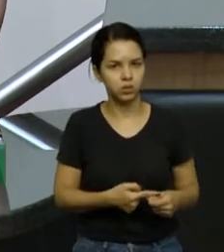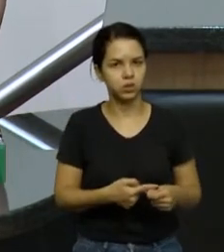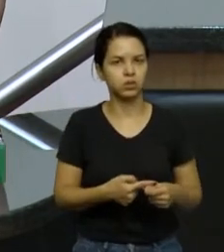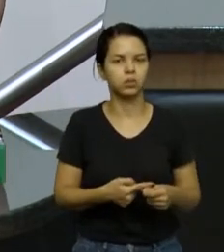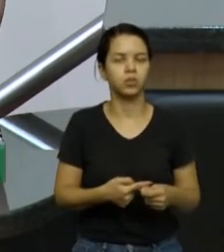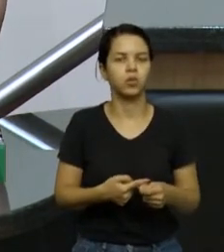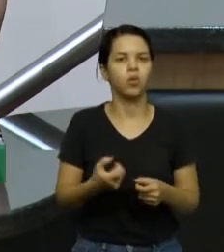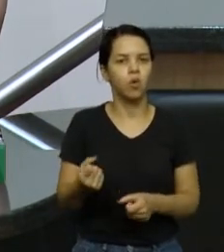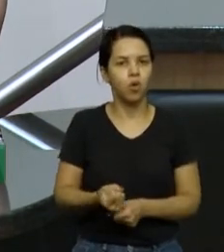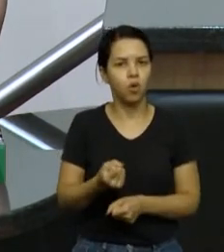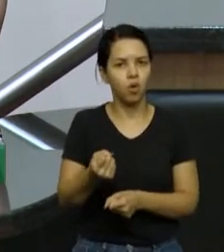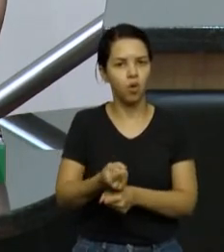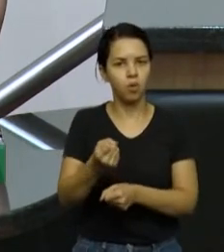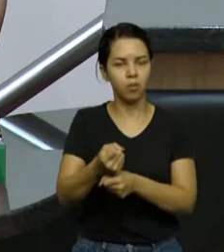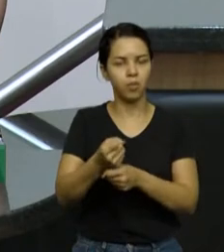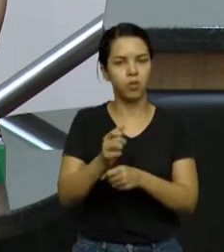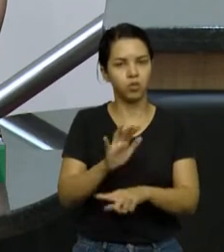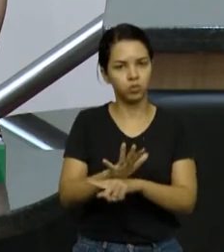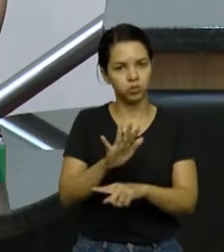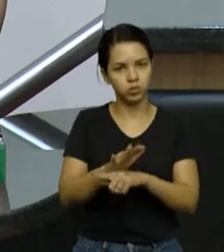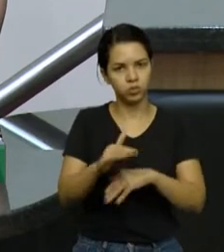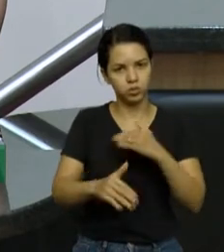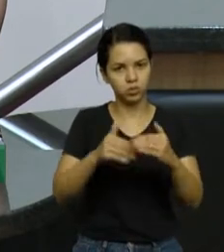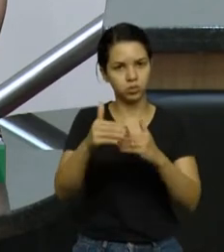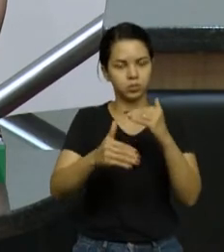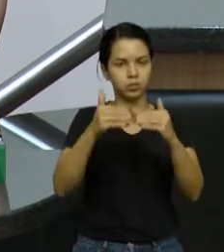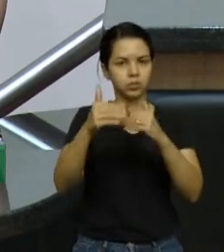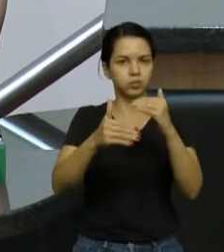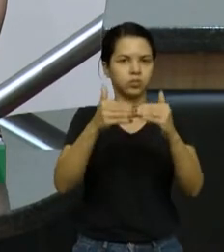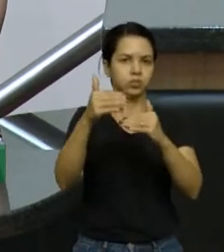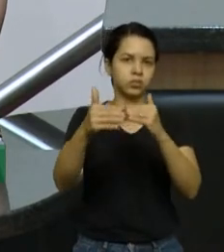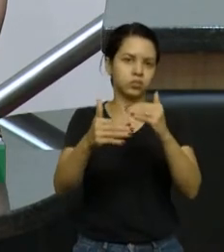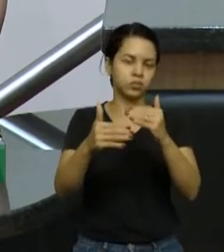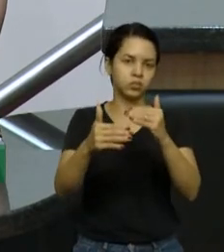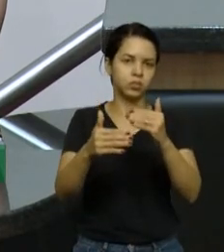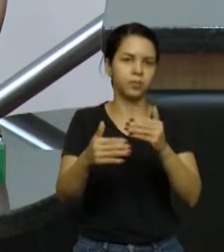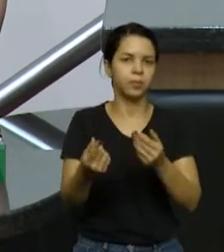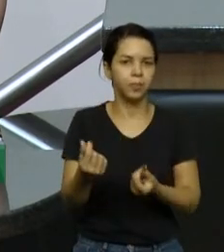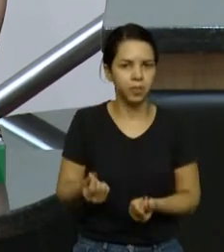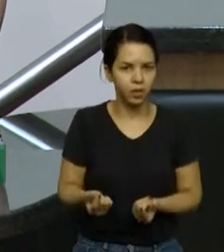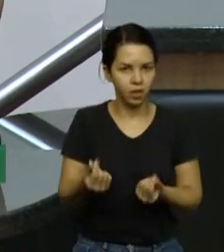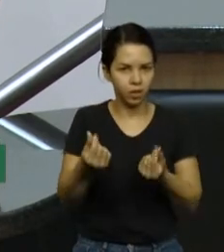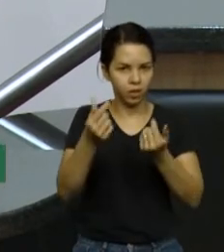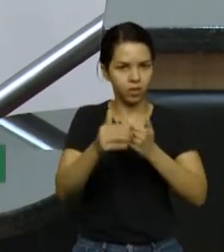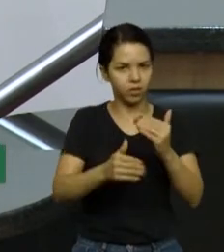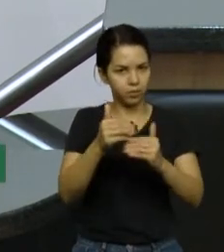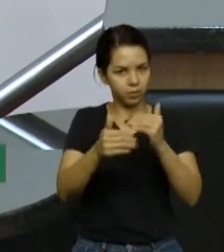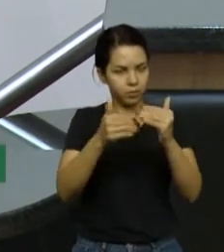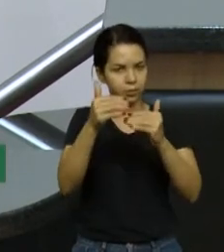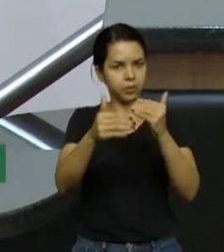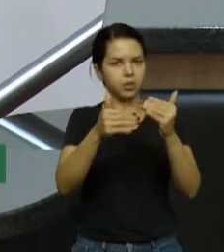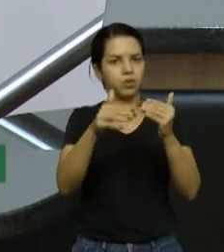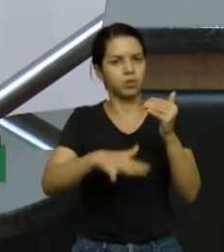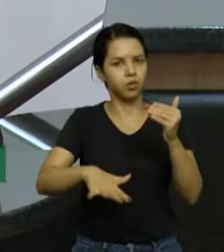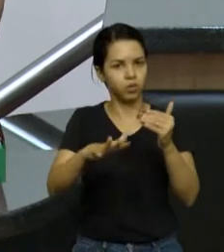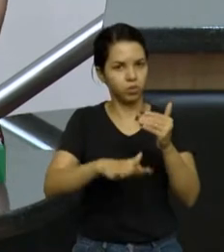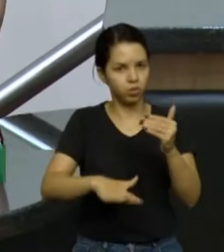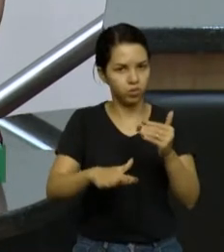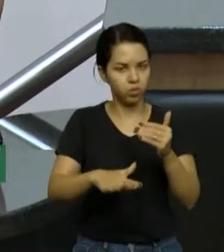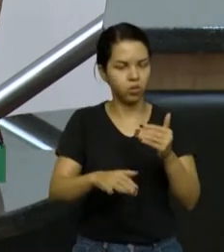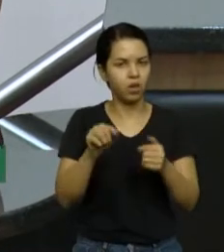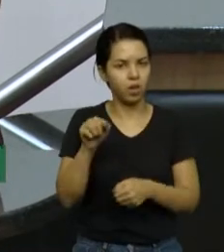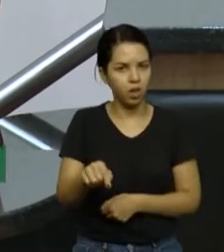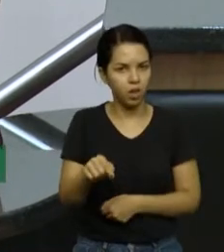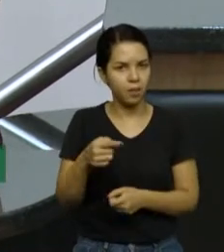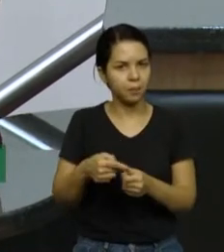vão trazer esse desenvolvimento e essa nova perspectiva de renda e desenvolvimento para a nossa região, não só o município de Abdon.